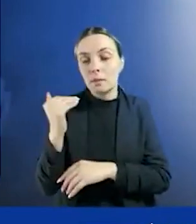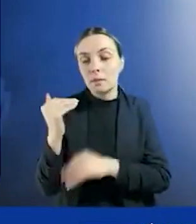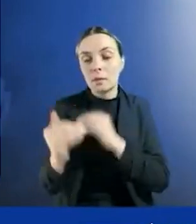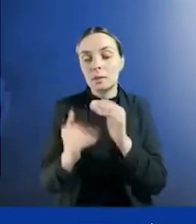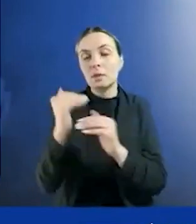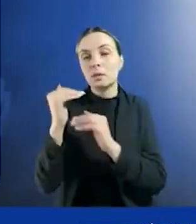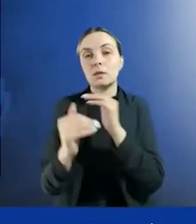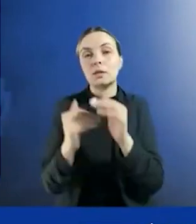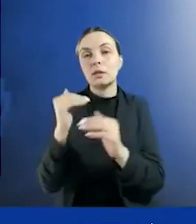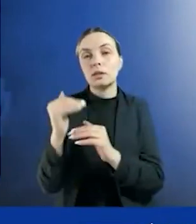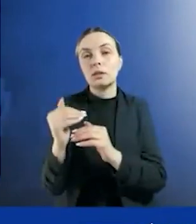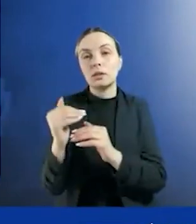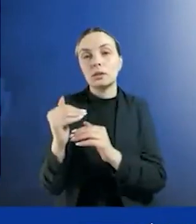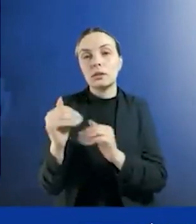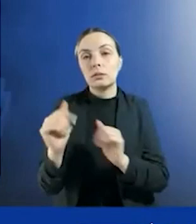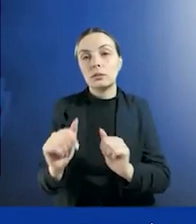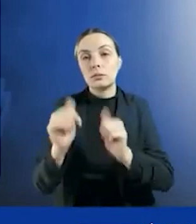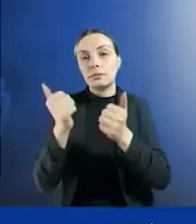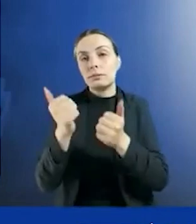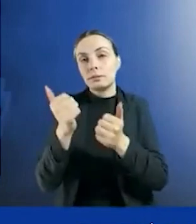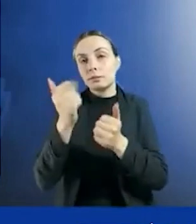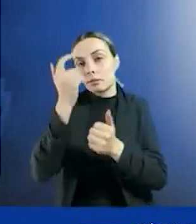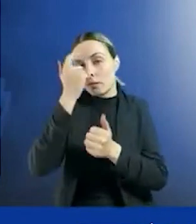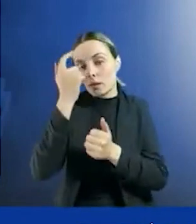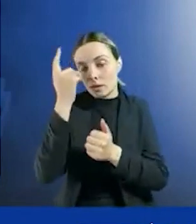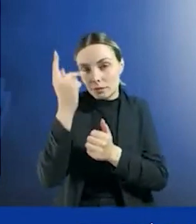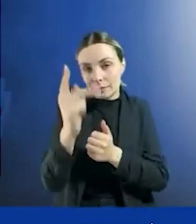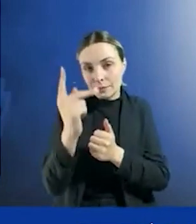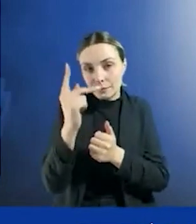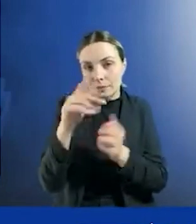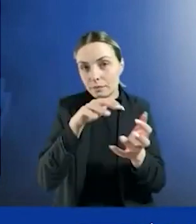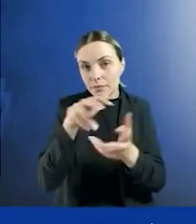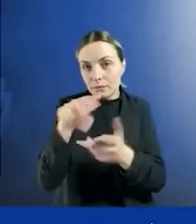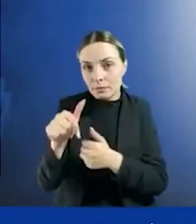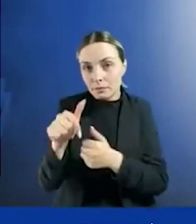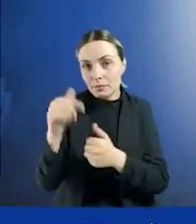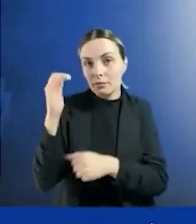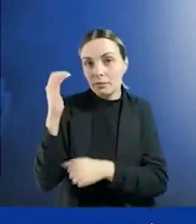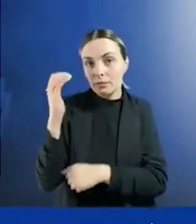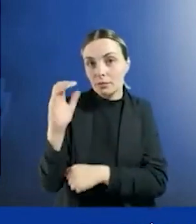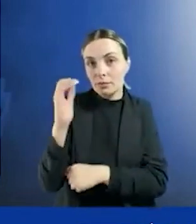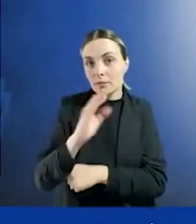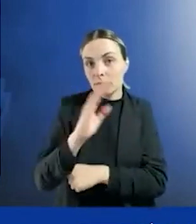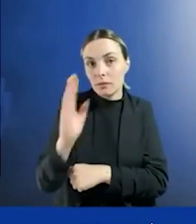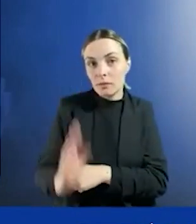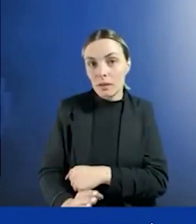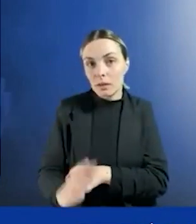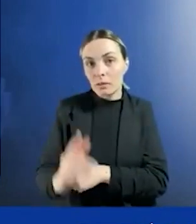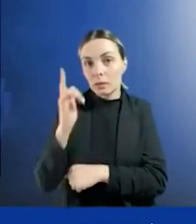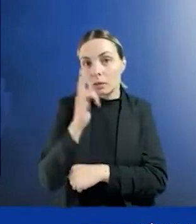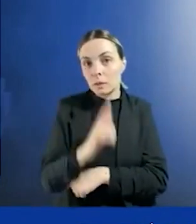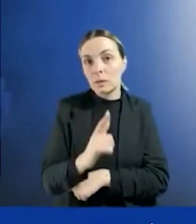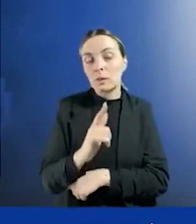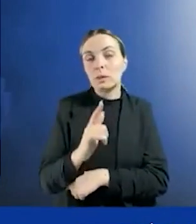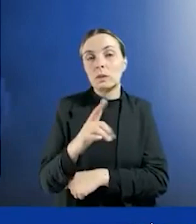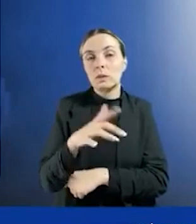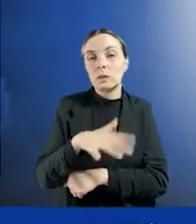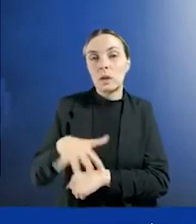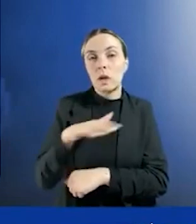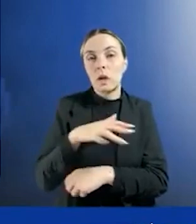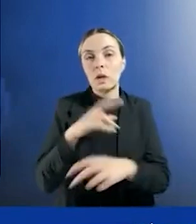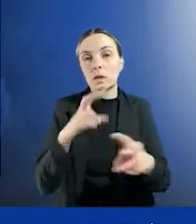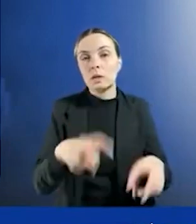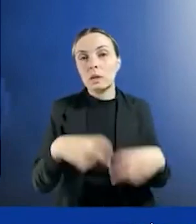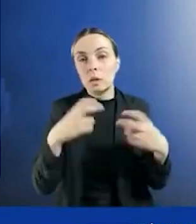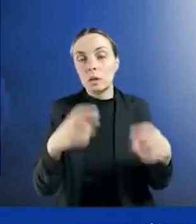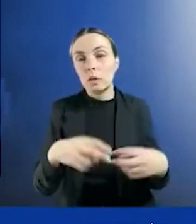pelas melhores cabeças do mundo, pelas melhores cabeças da ciência, que o Brasil tem conseguido, na área de agricultura, aplicar de uma maneira